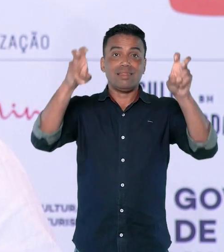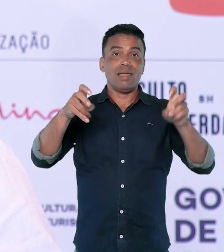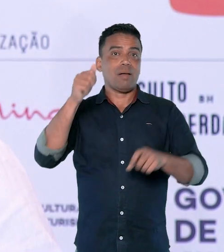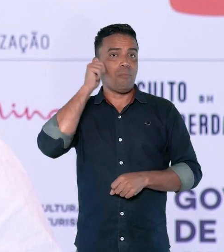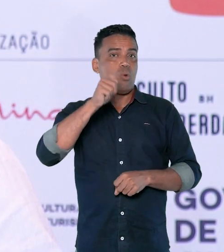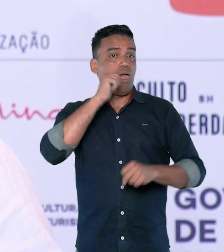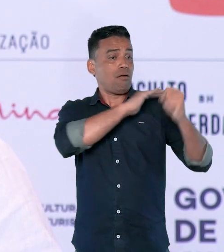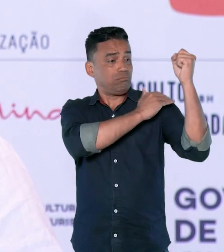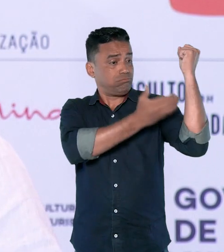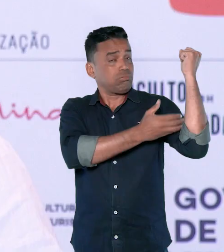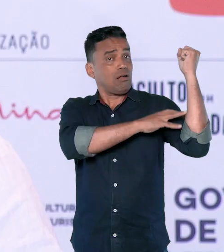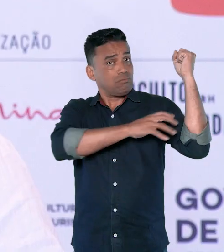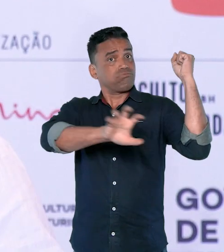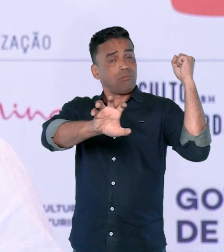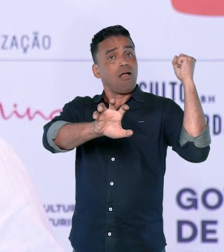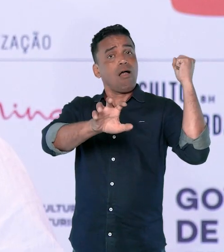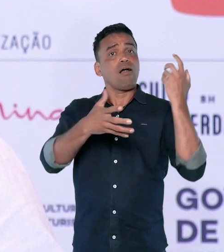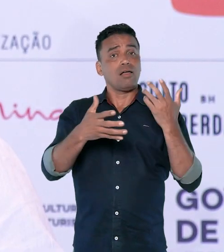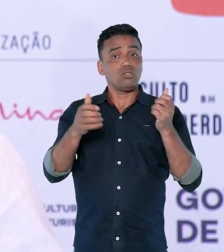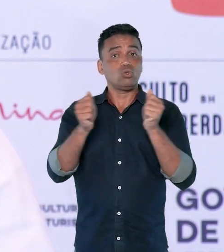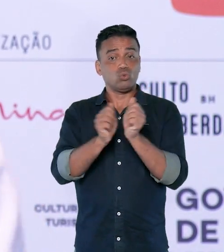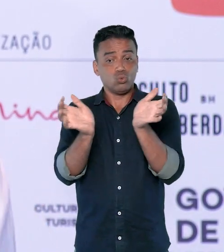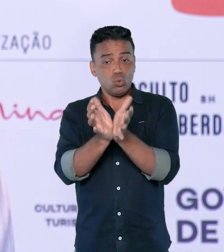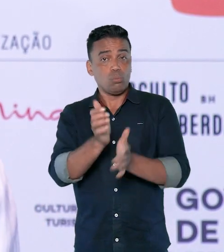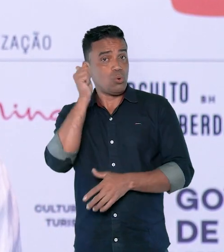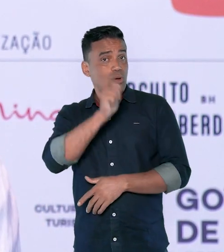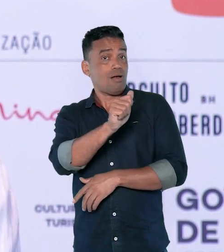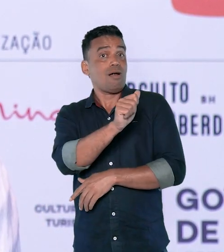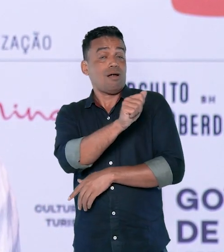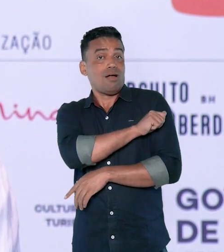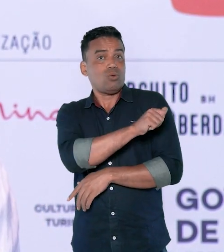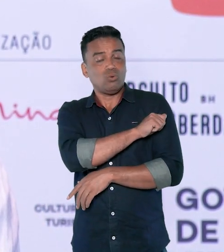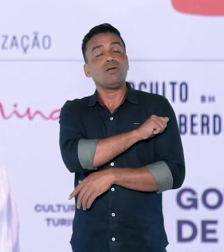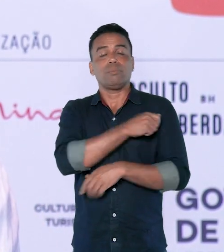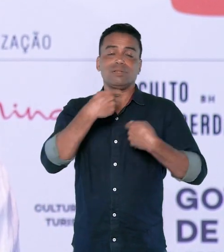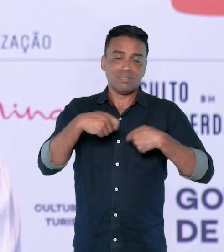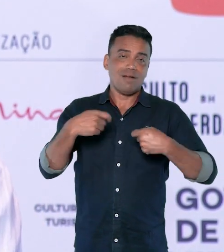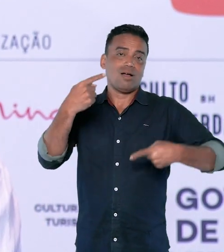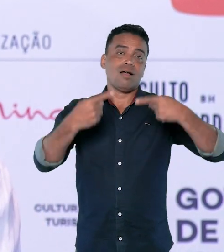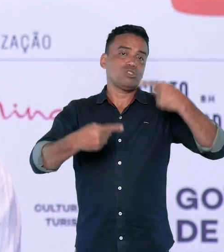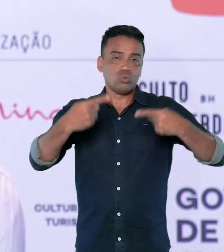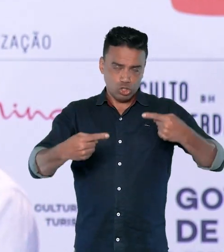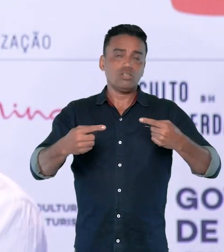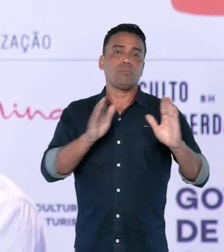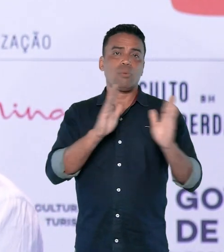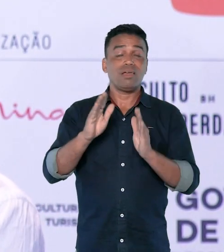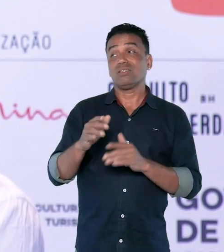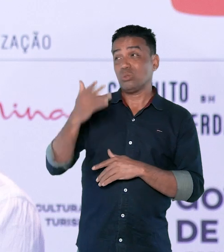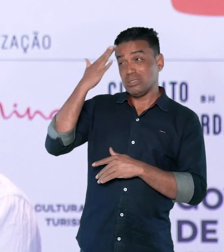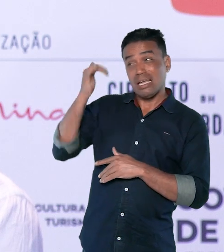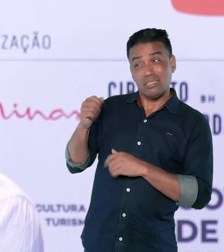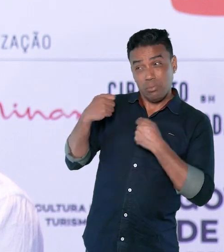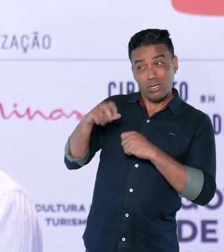com as minhas alunas, mas era o que a gente tinha, né, para o momento. Né? Eu não sei se dá tempo, Afonso, de